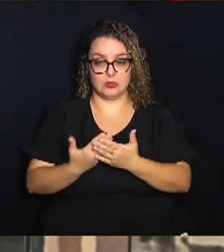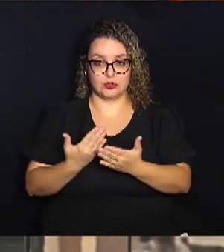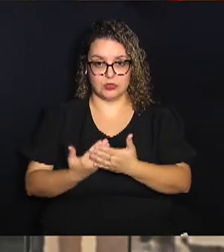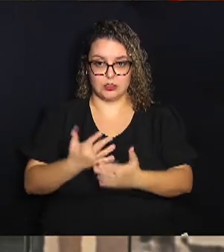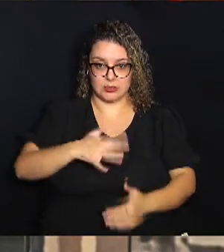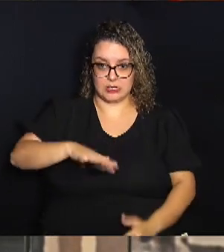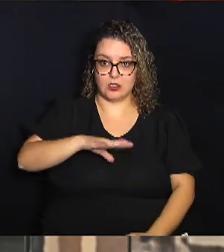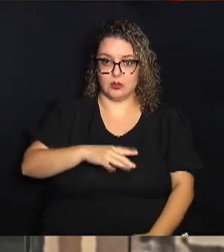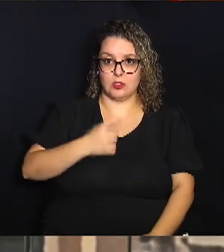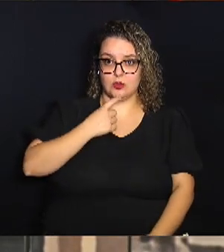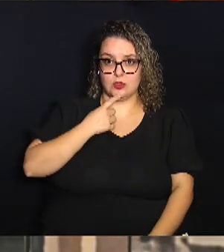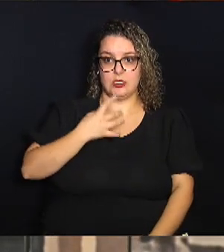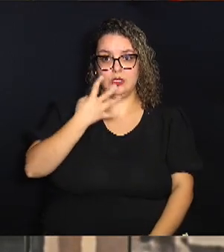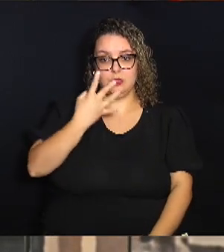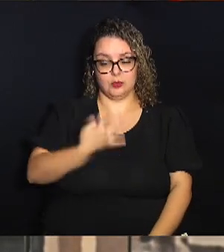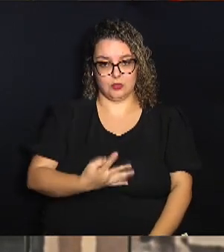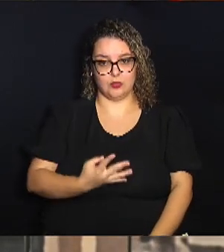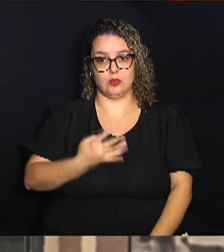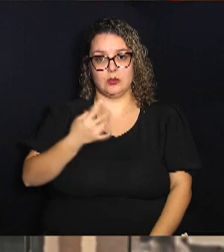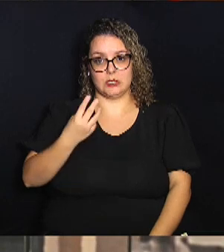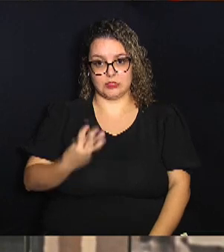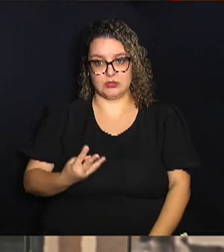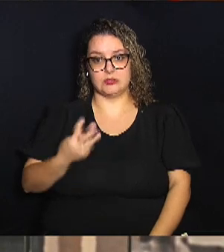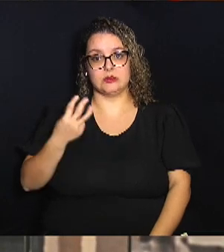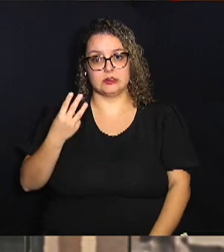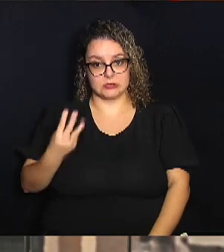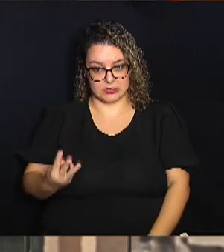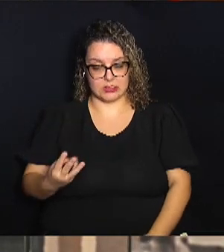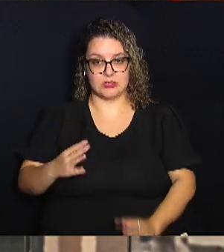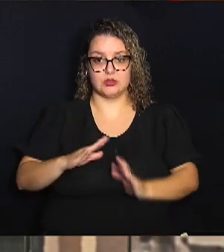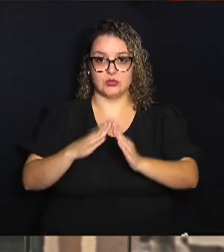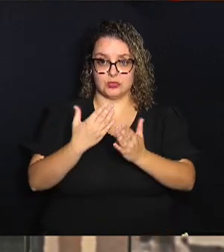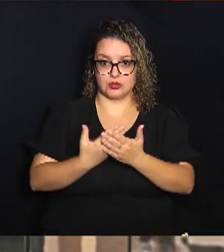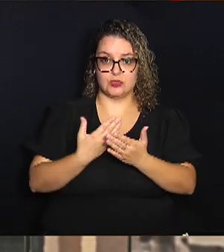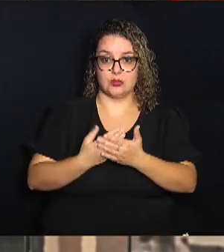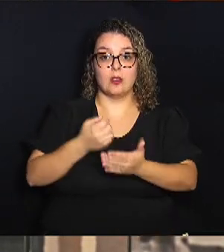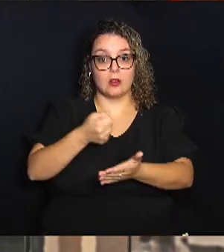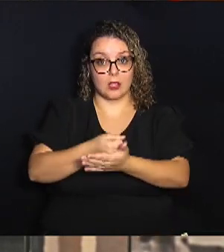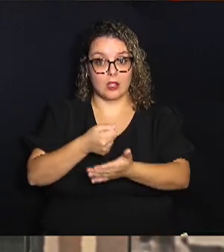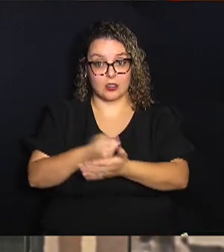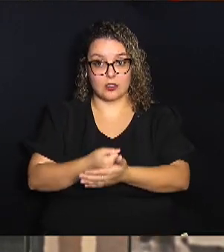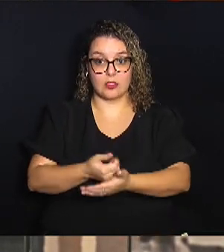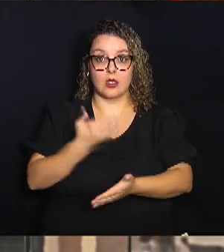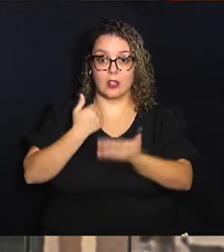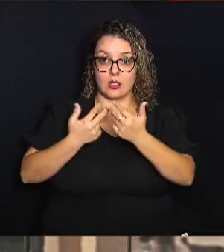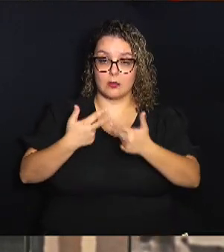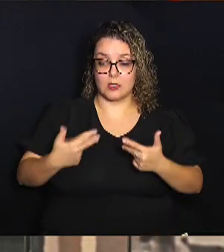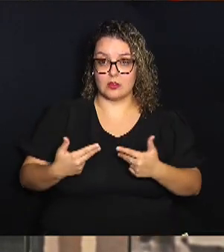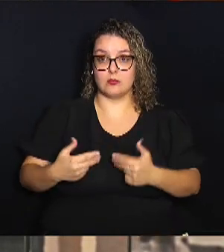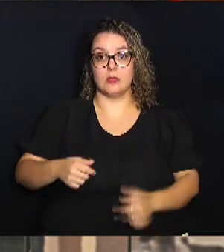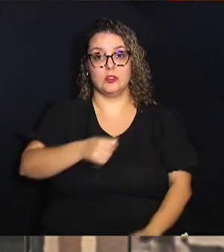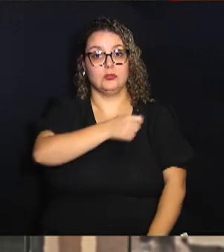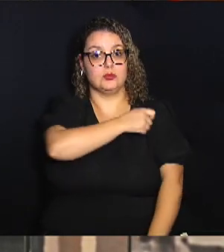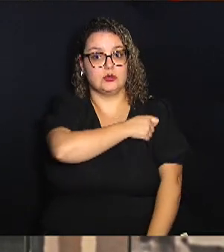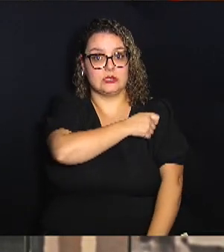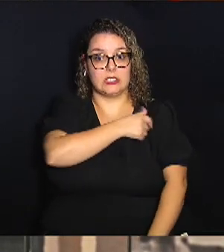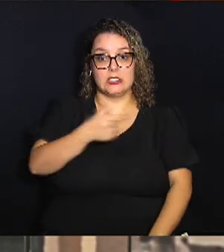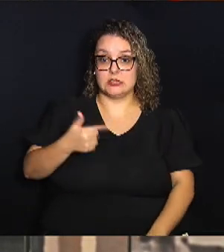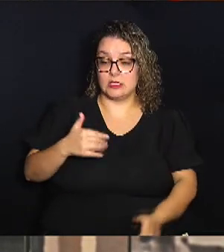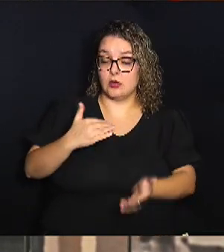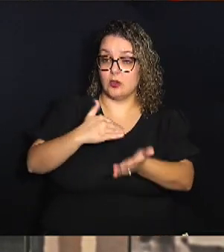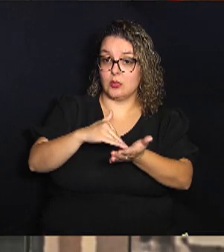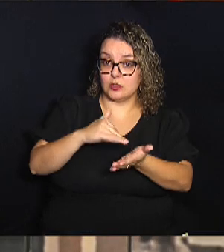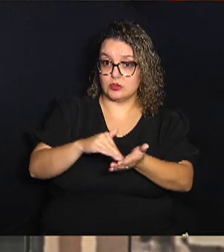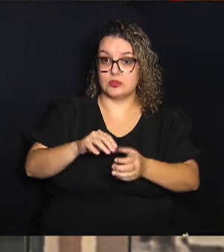de Campinas, são 433 escolas que vão garantir a merenda para os estudantes. Segundo a Secretaria